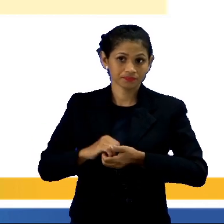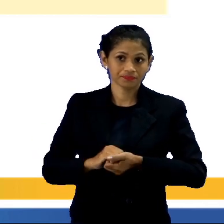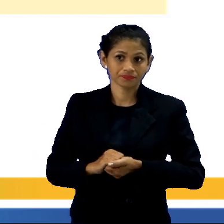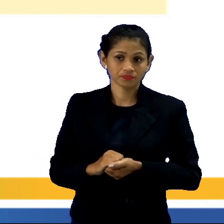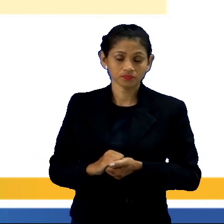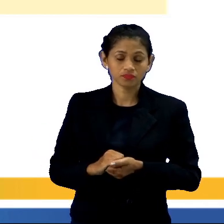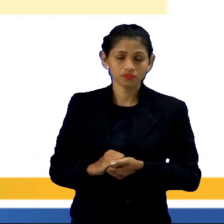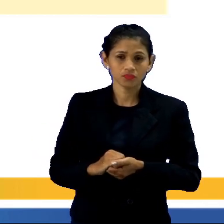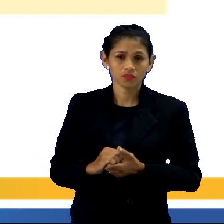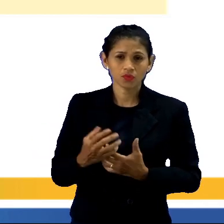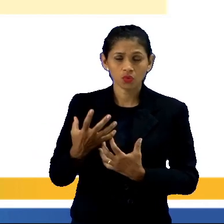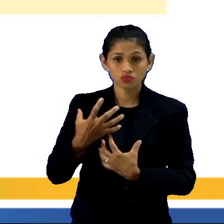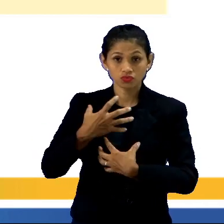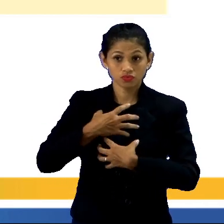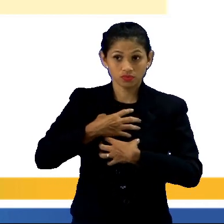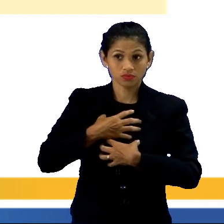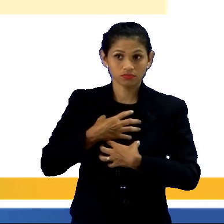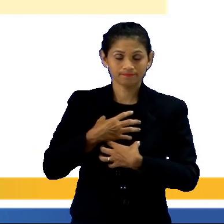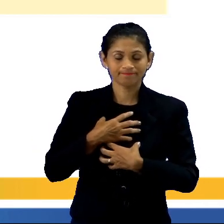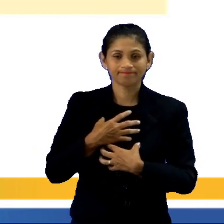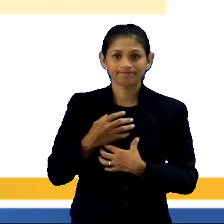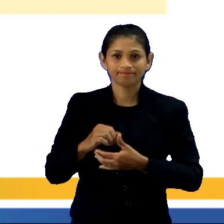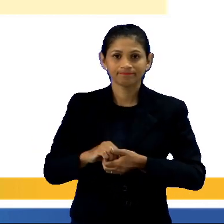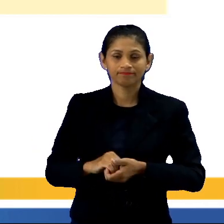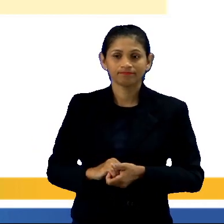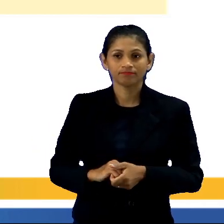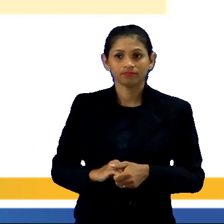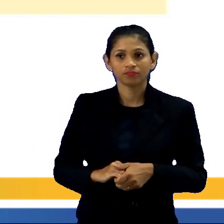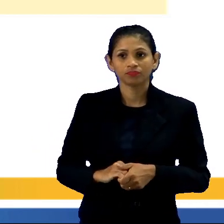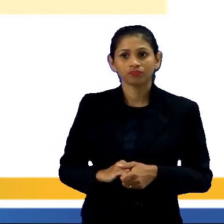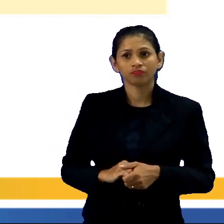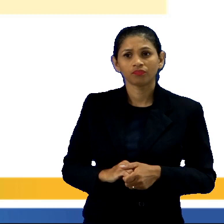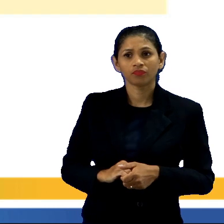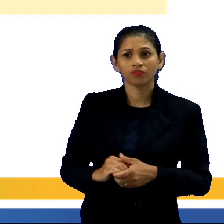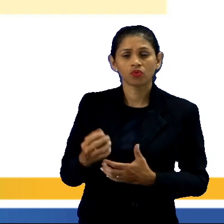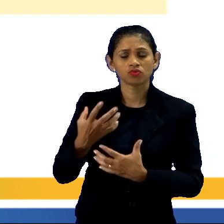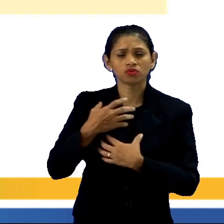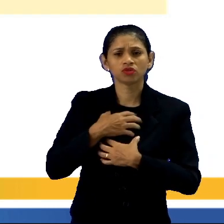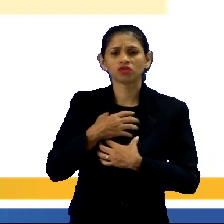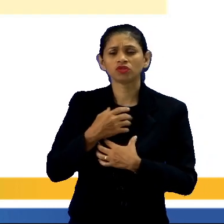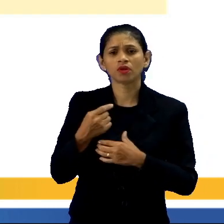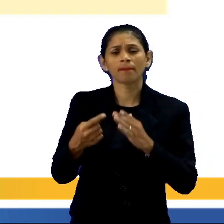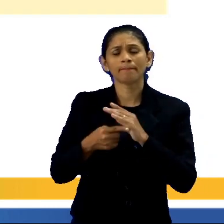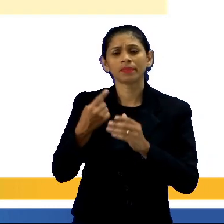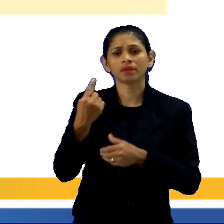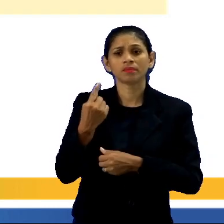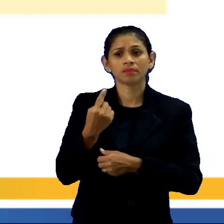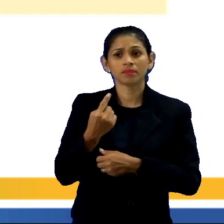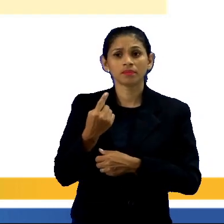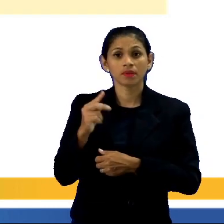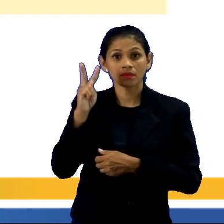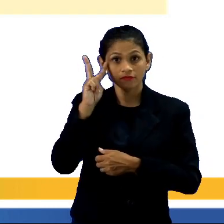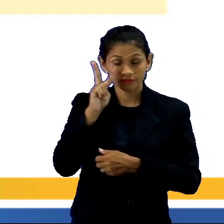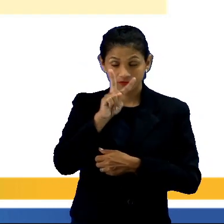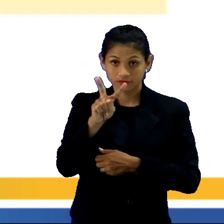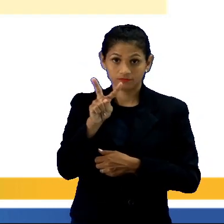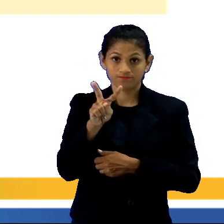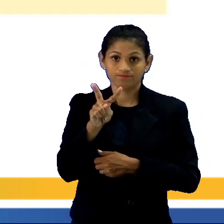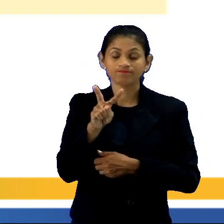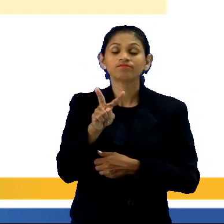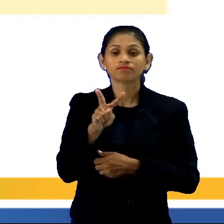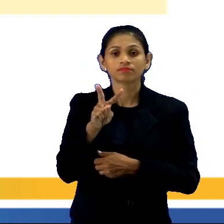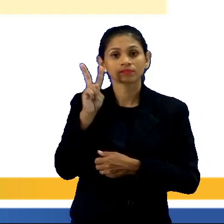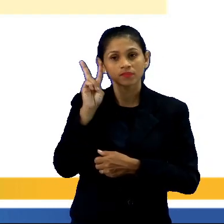dos sentidos, vamos entender quais são eles. Quando a gente fala dos sentidos, o primeiro que a gente vai ver aí é a visão.